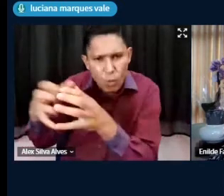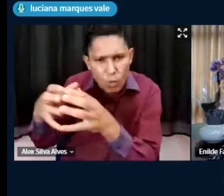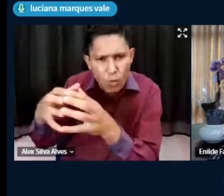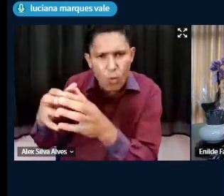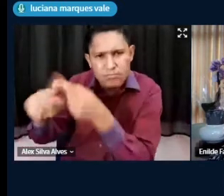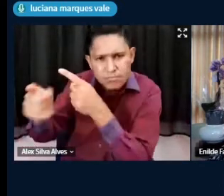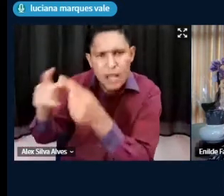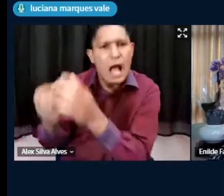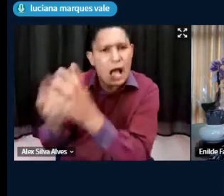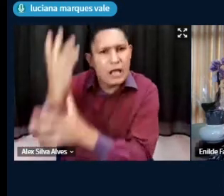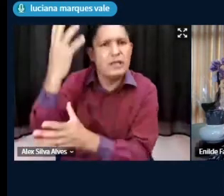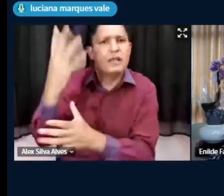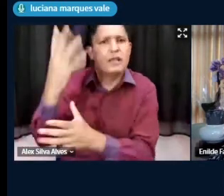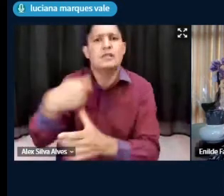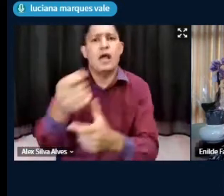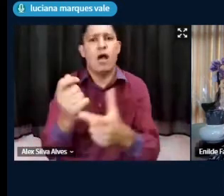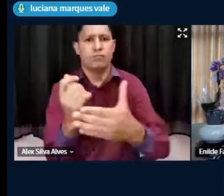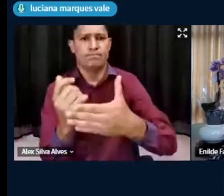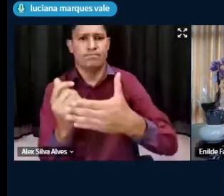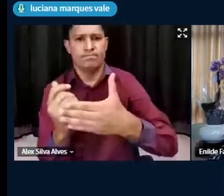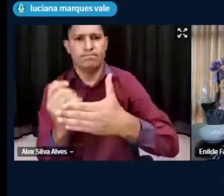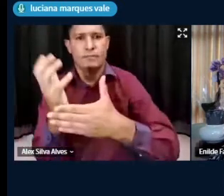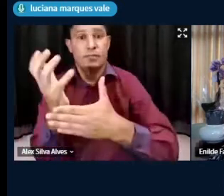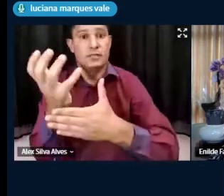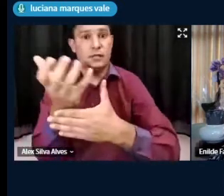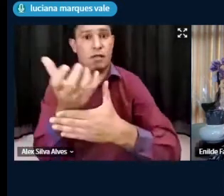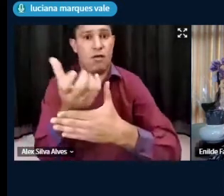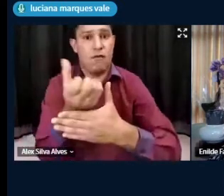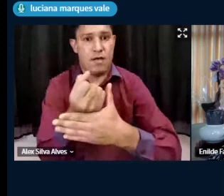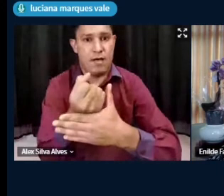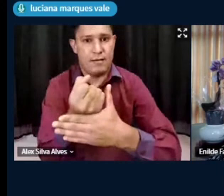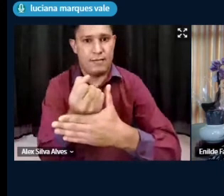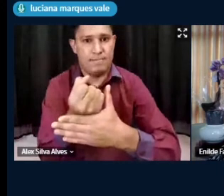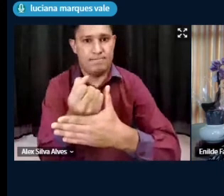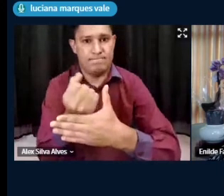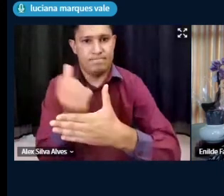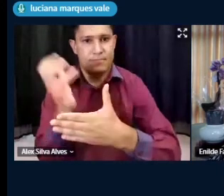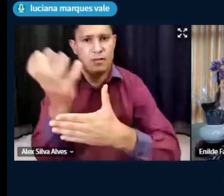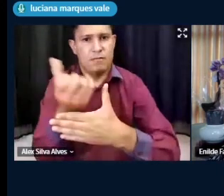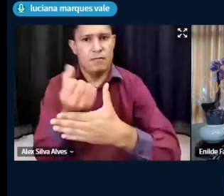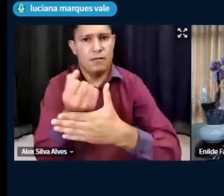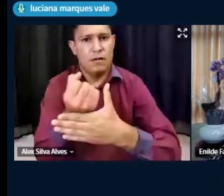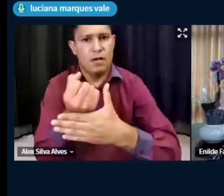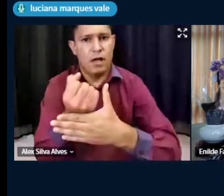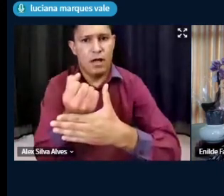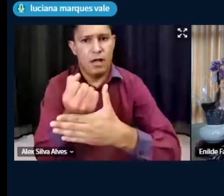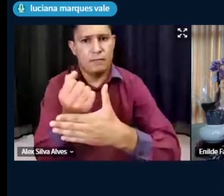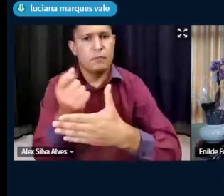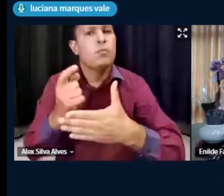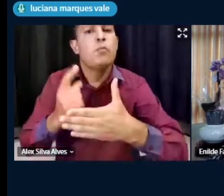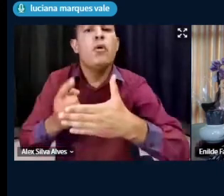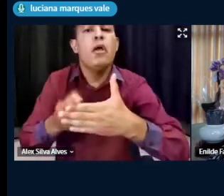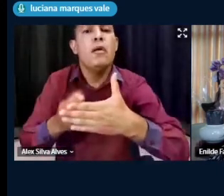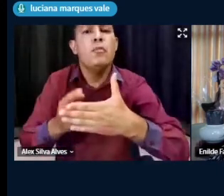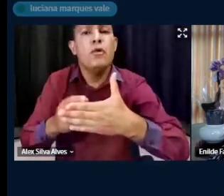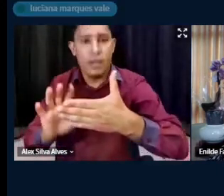com o termo da área específica de informática. Então, com isso, optamos por essa